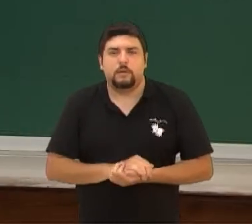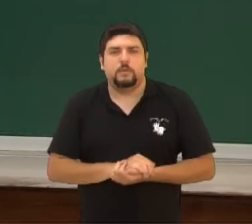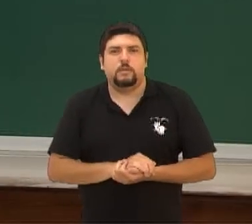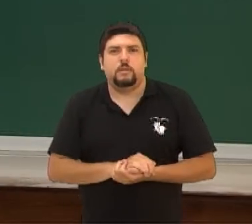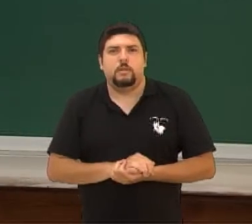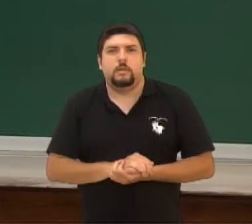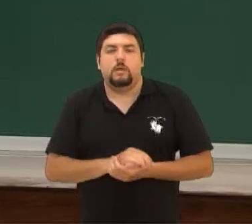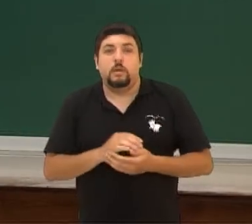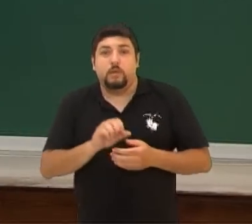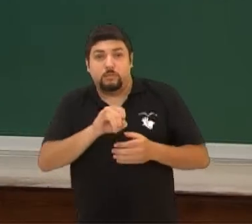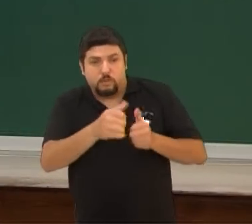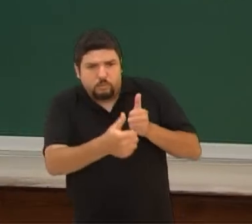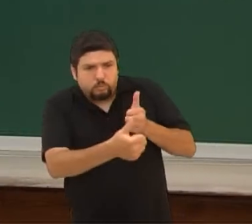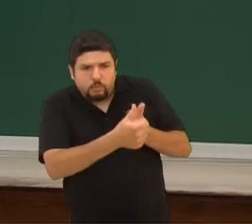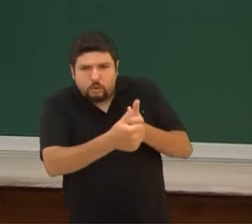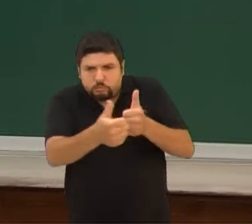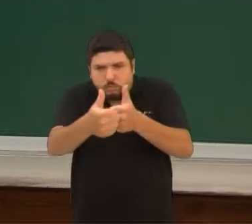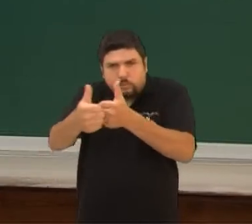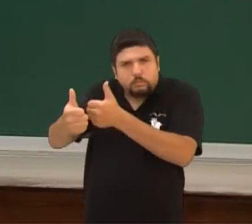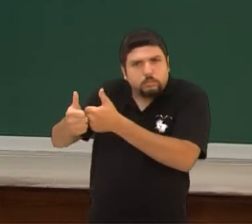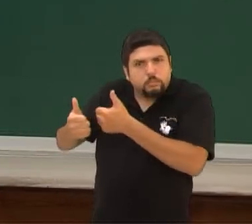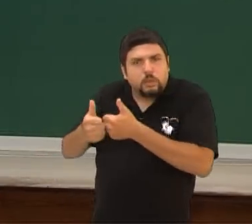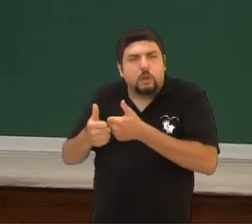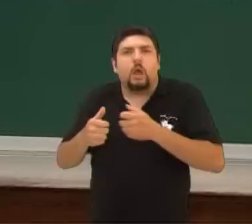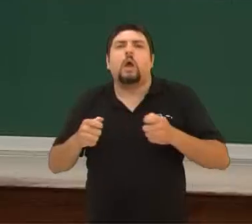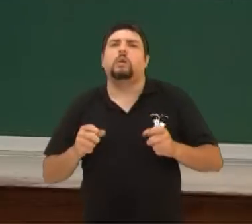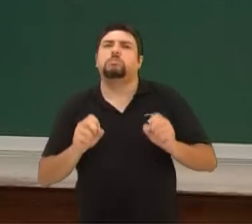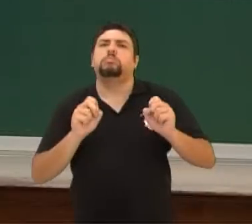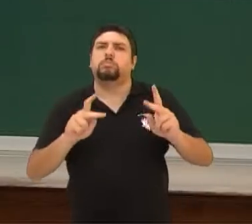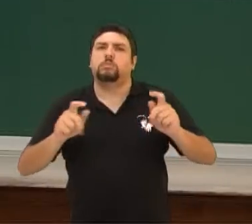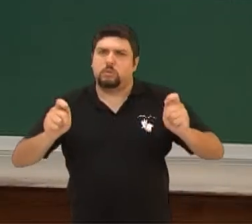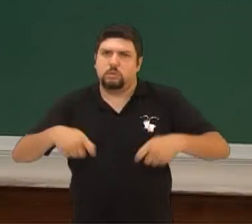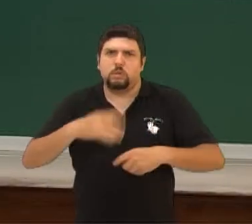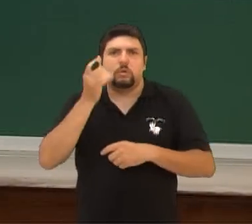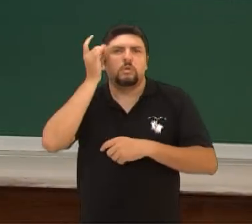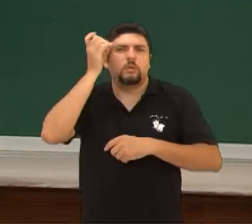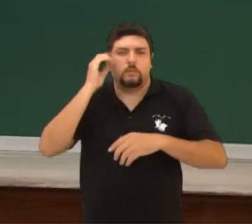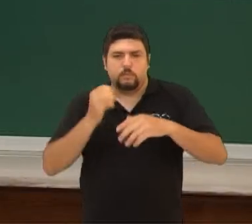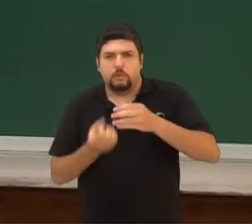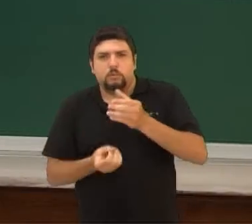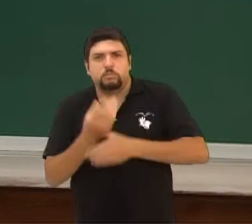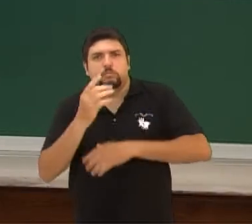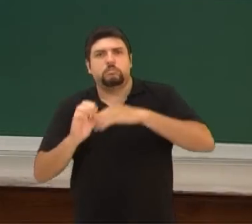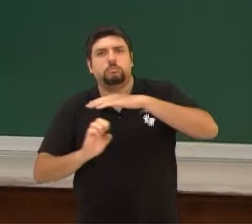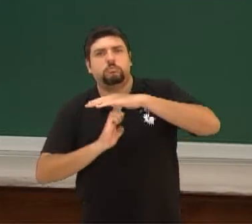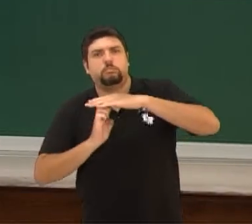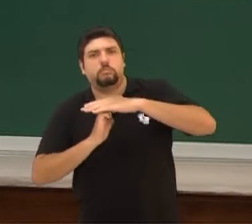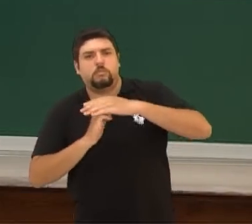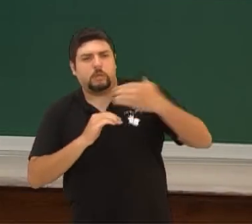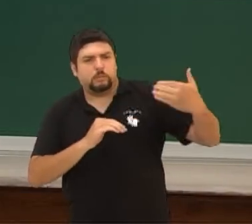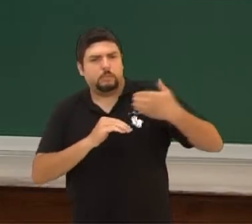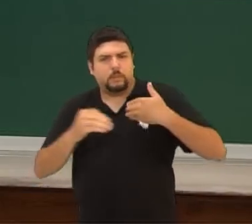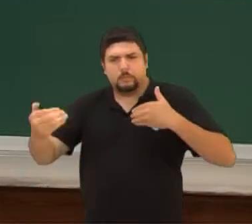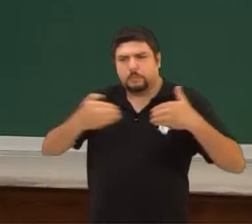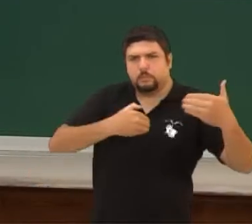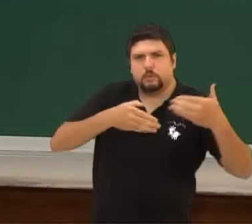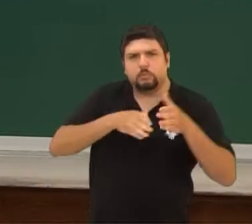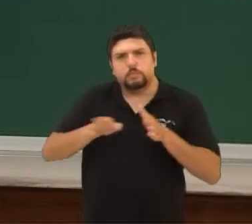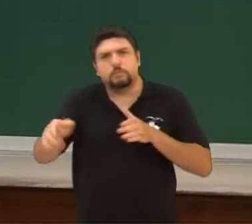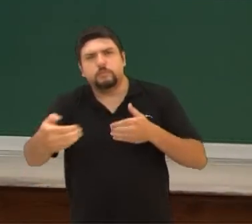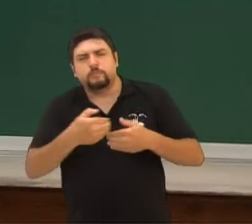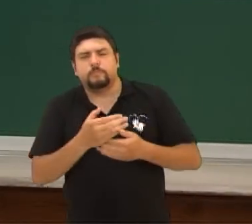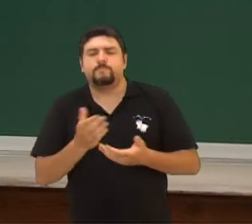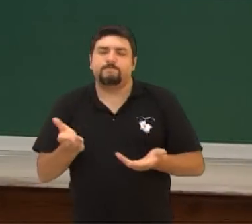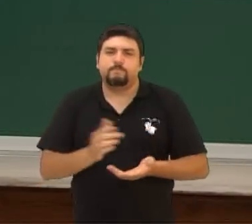para as empresas, com mão de obra, acesso a transporte, a proximidade do trabalho, né? Então elas são desconectadas nesse sentido.